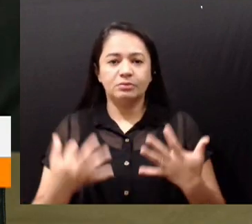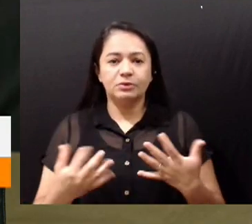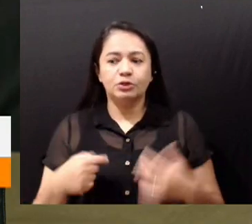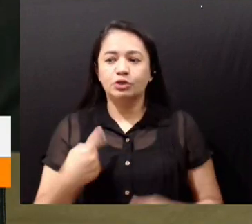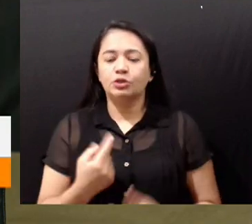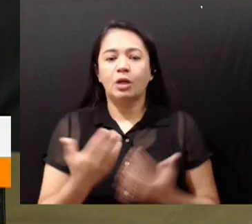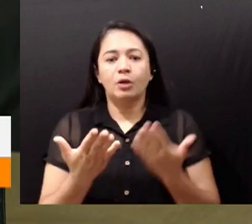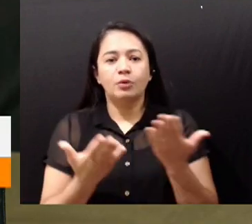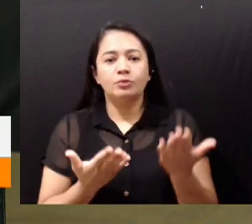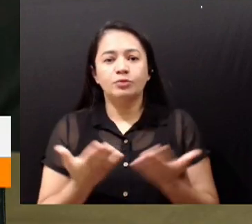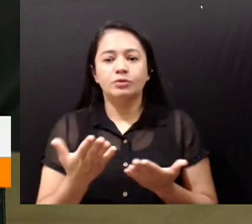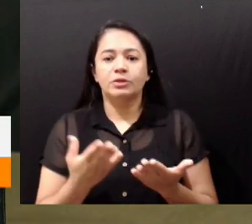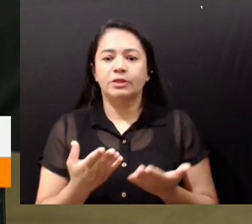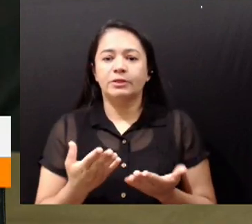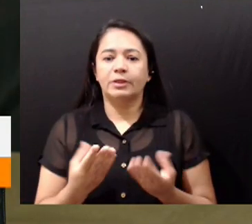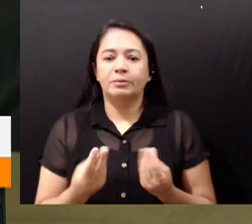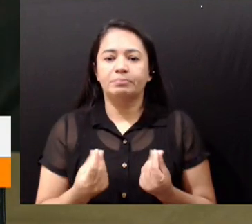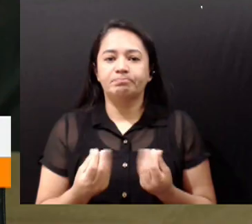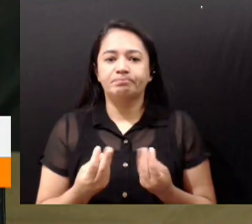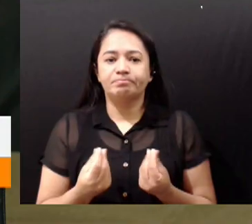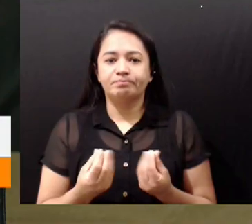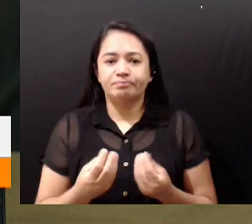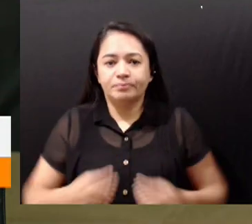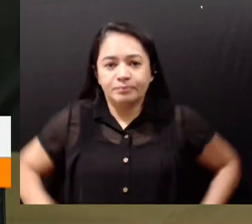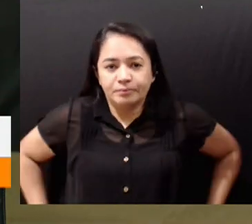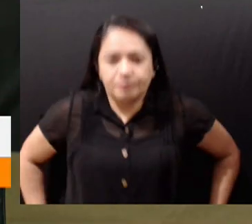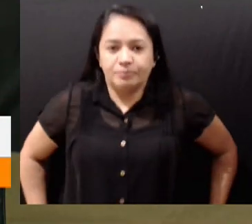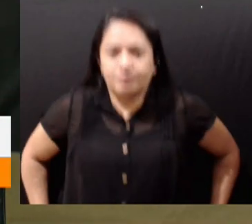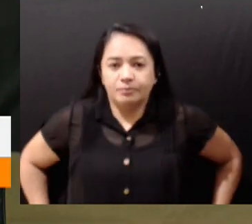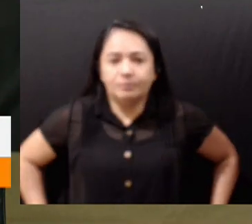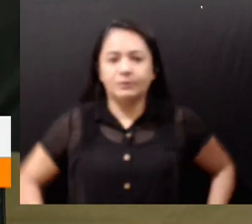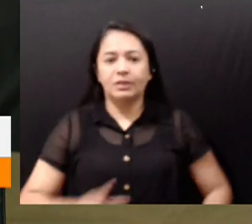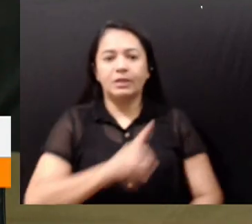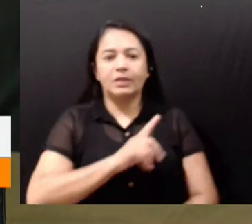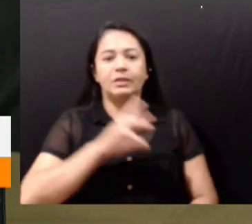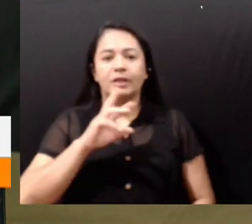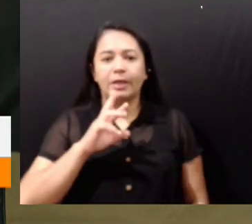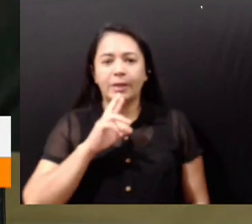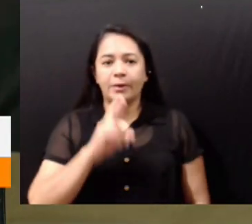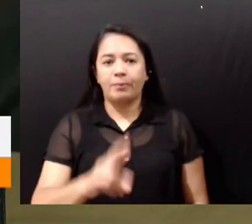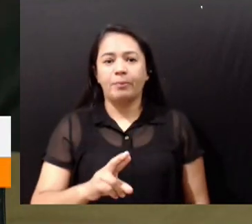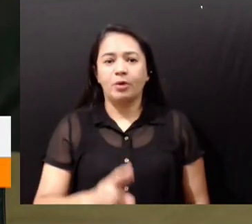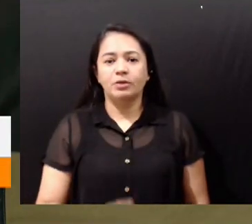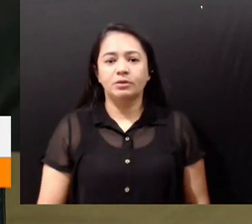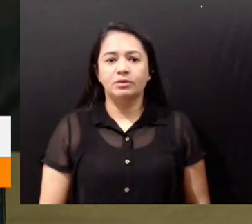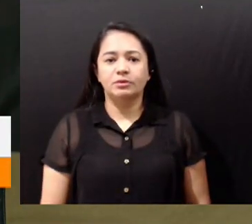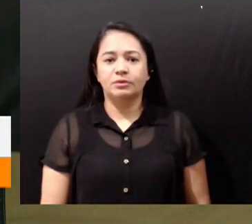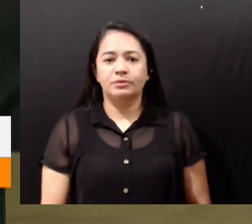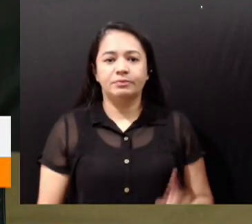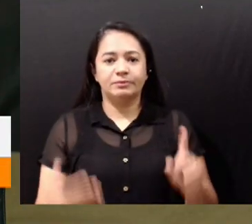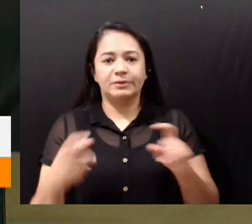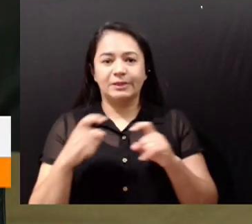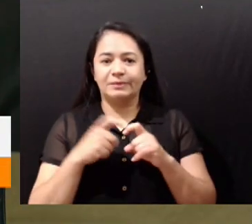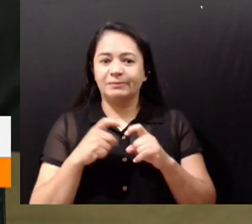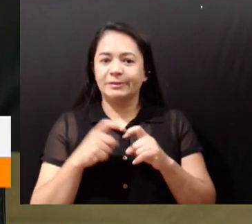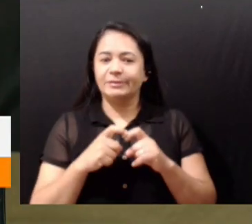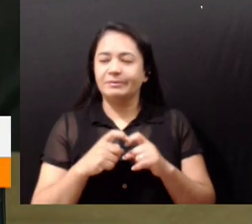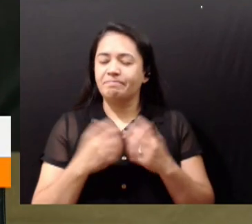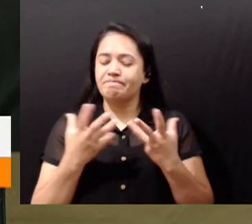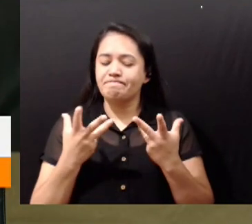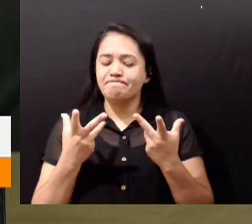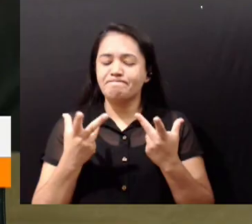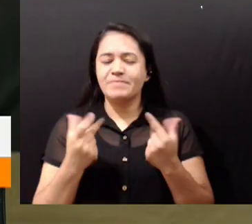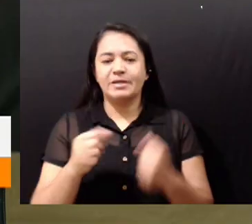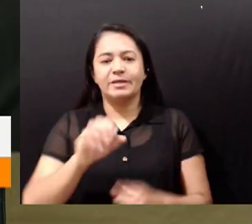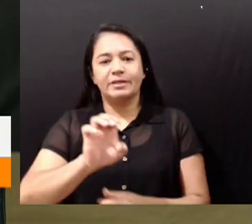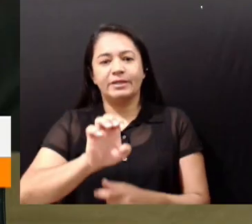realmente que venha obter um resultado, a endocrinologia, que é essencial para a gente